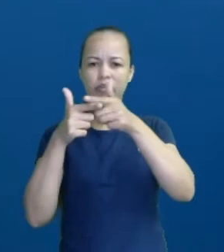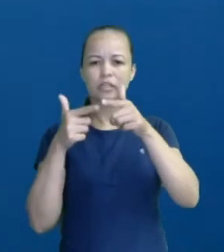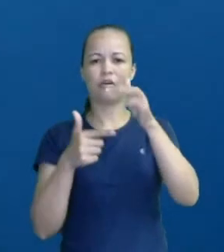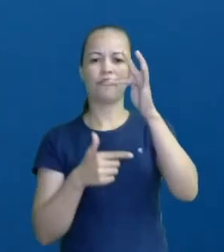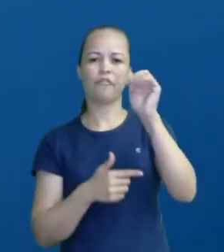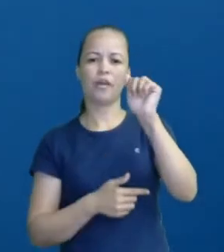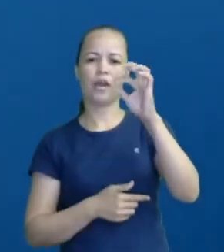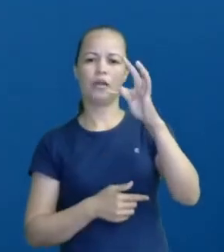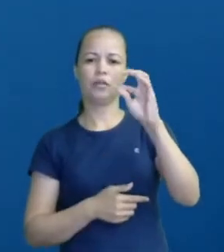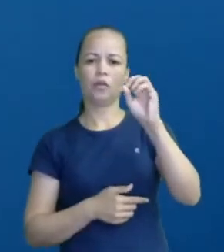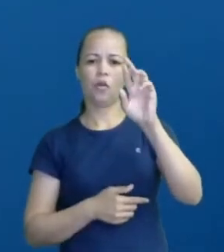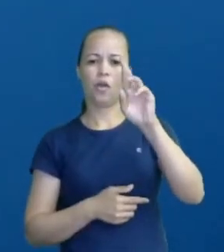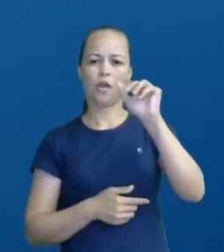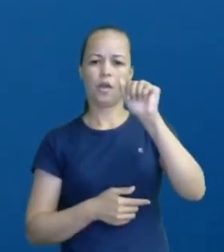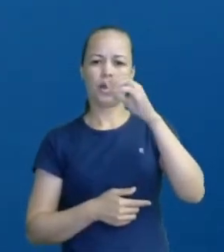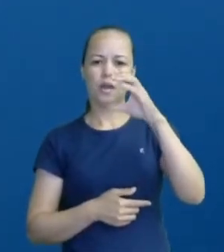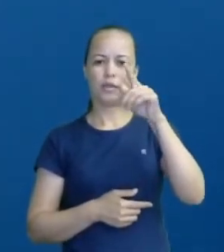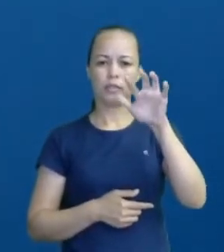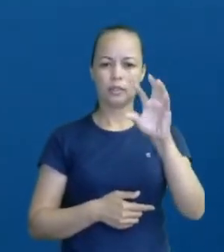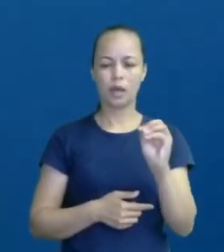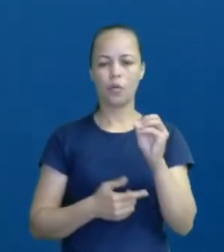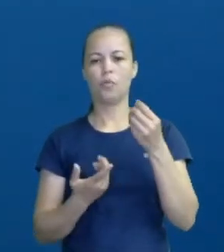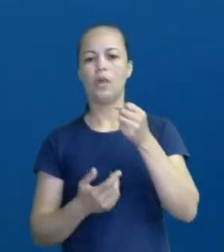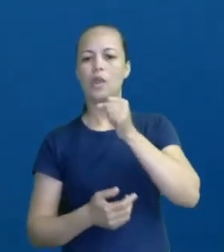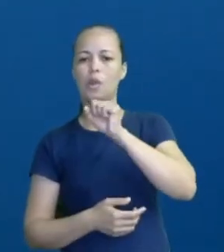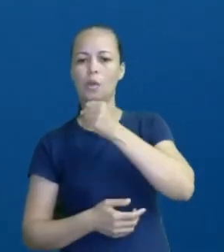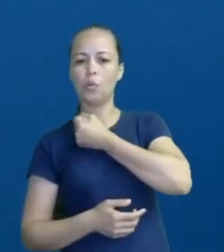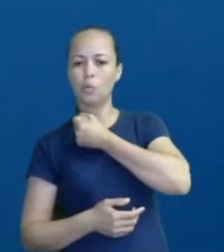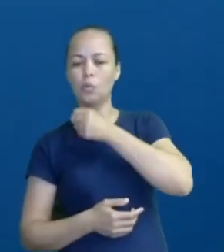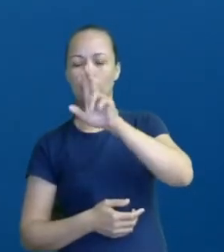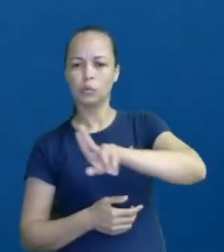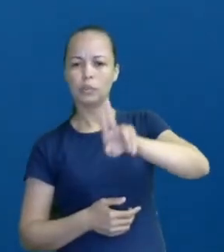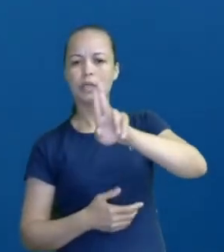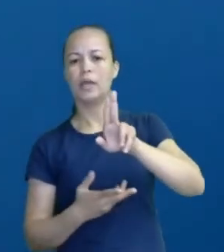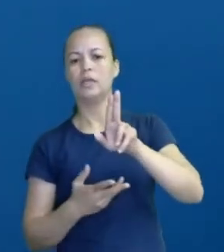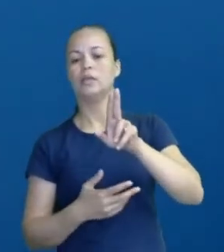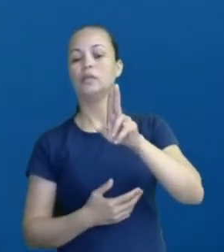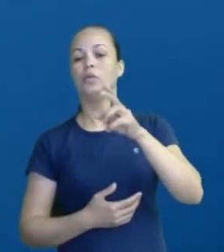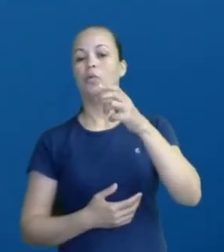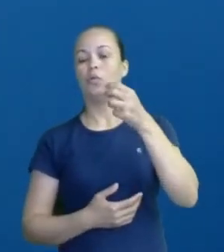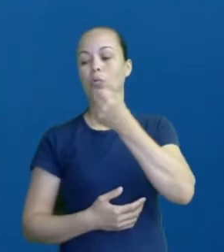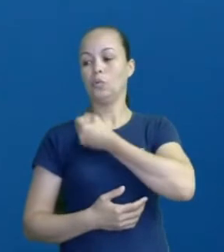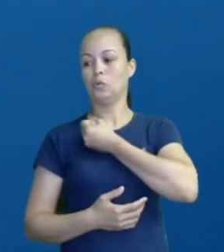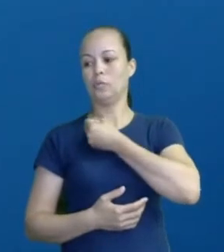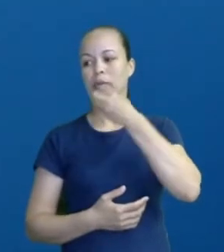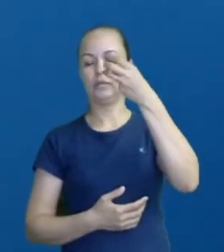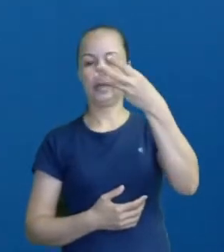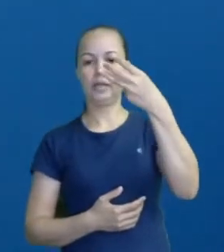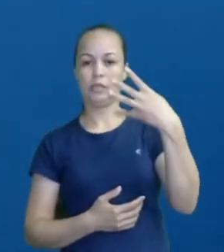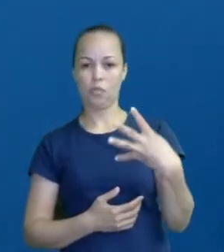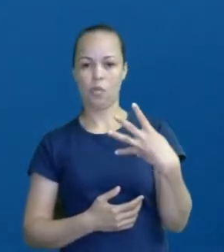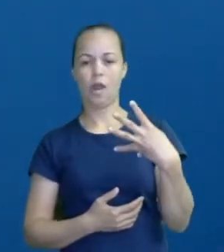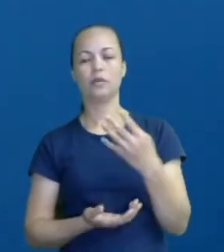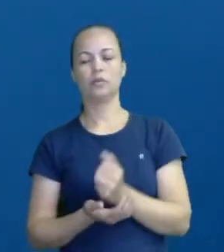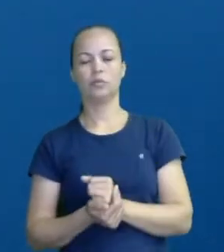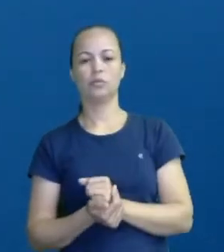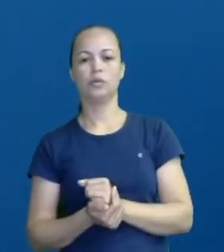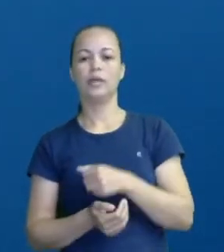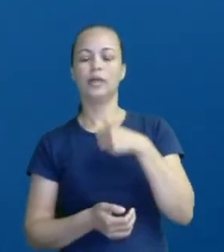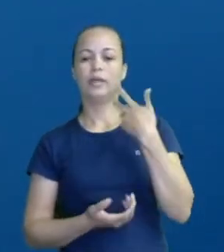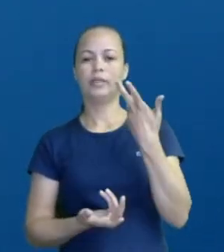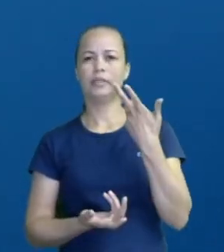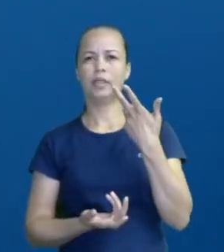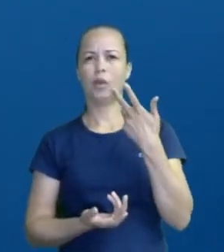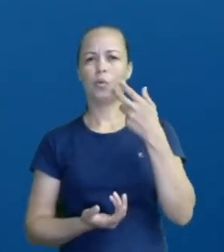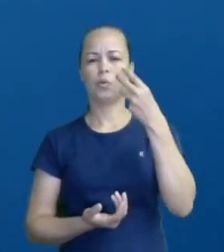Eu usei aqui, ó, o número 3 e o número 4, que a gente usou lá atrás, tá? Então, o 4 é número par, eu